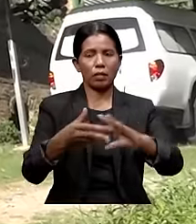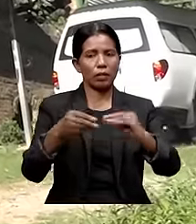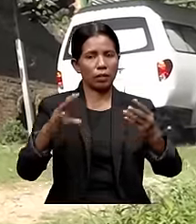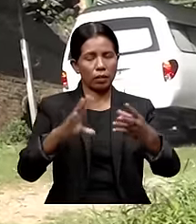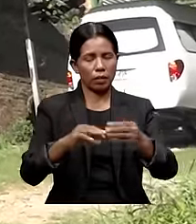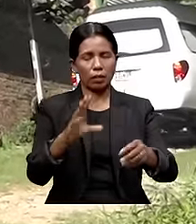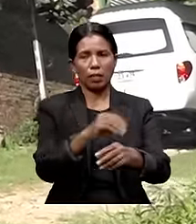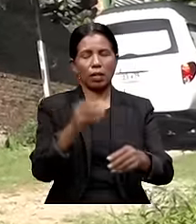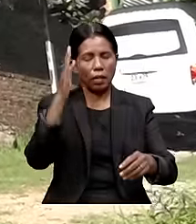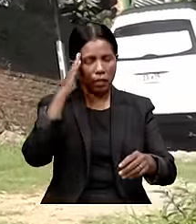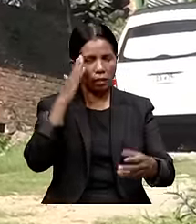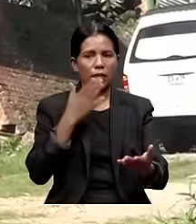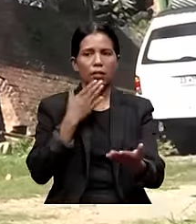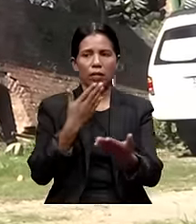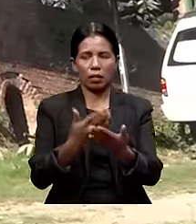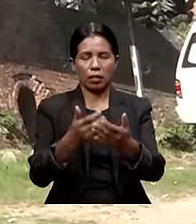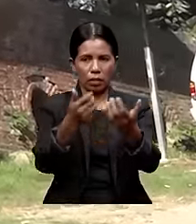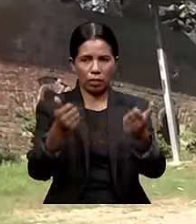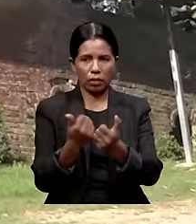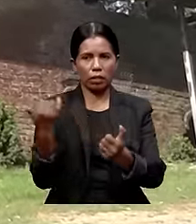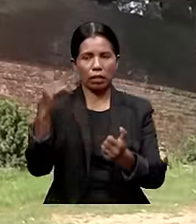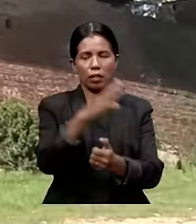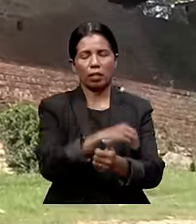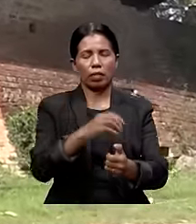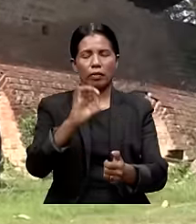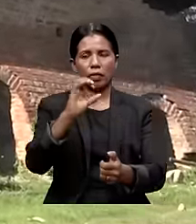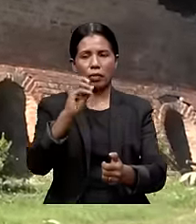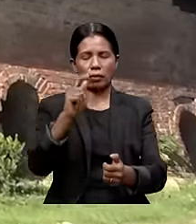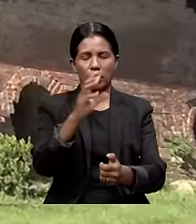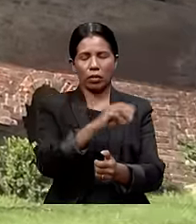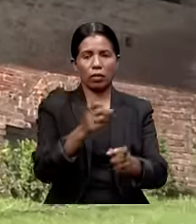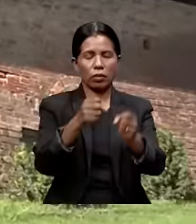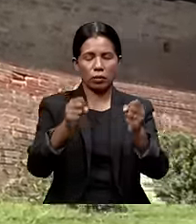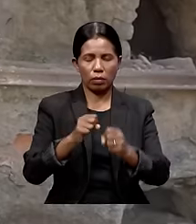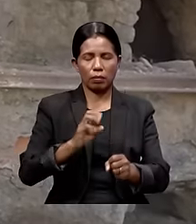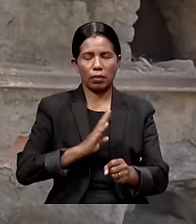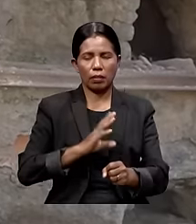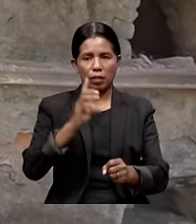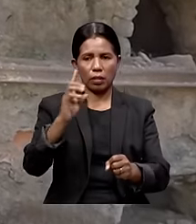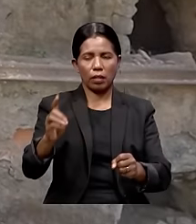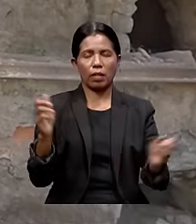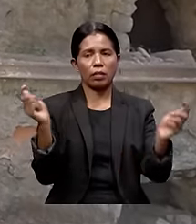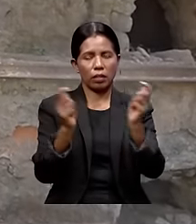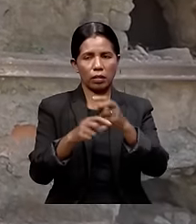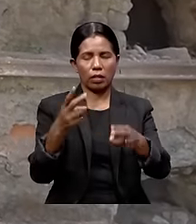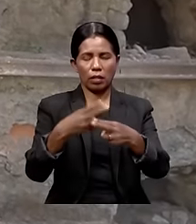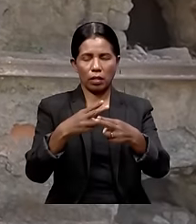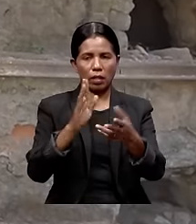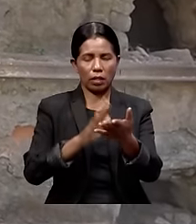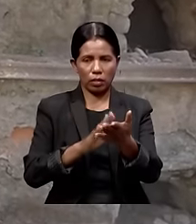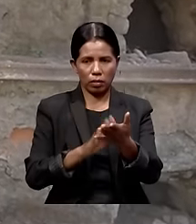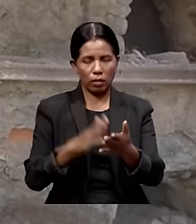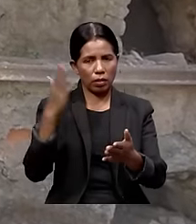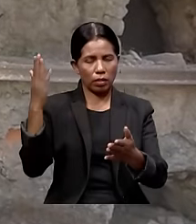sai conhecido Liutang, autoridade Sira e Fatumeta suku Bairopite decidiu ona atu transforma nara em escola